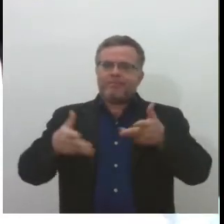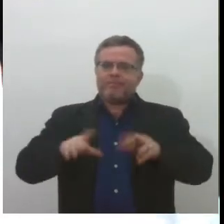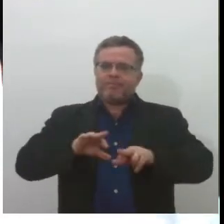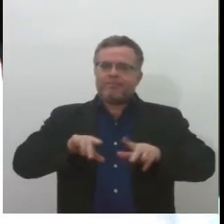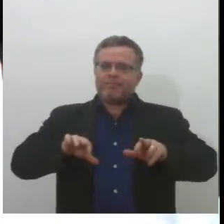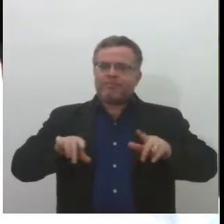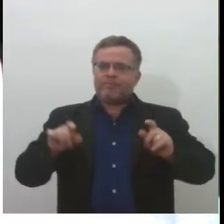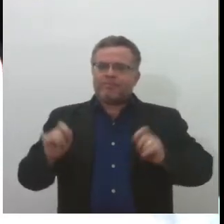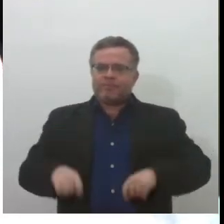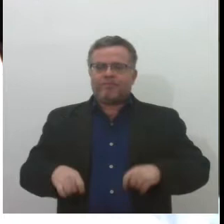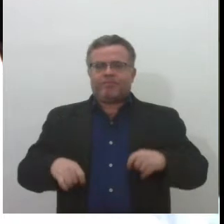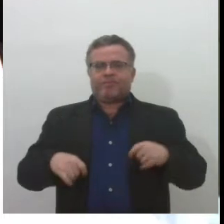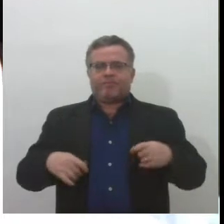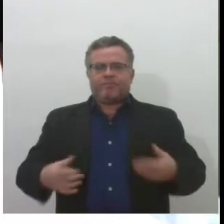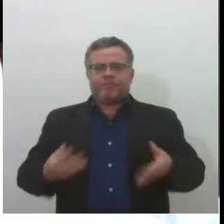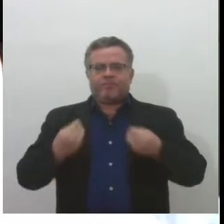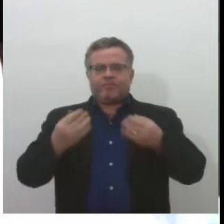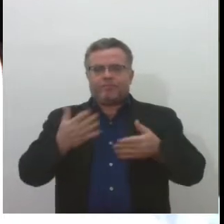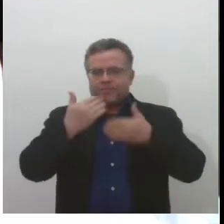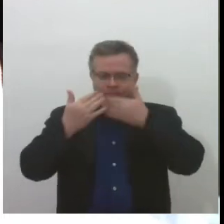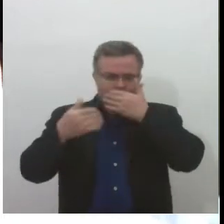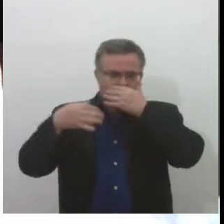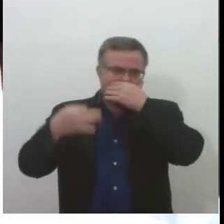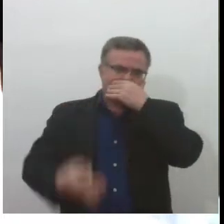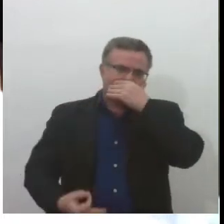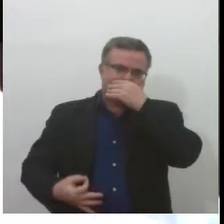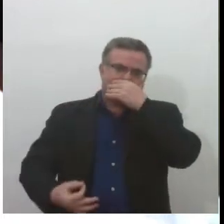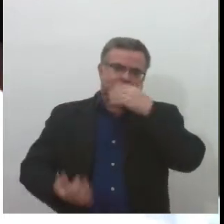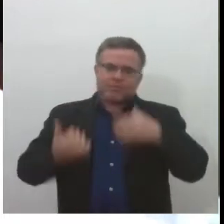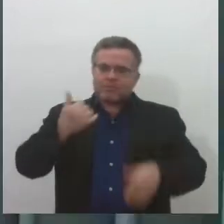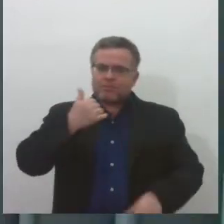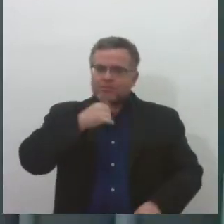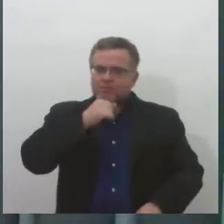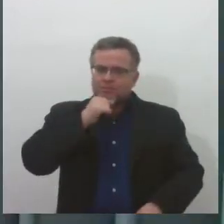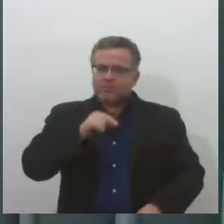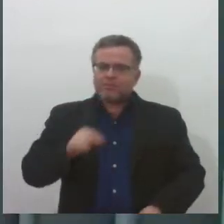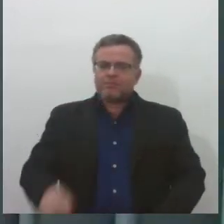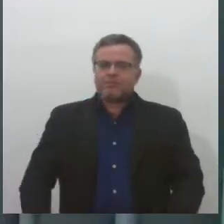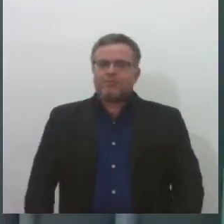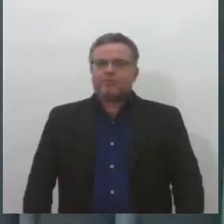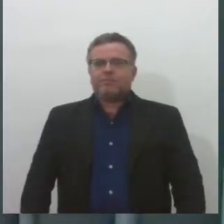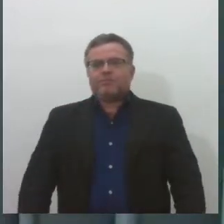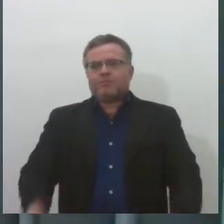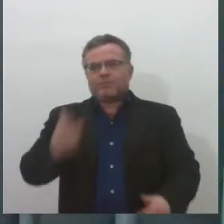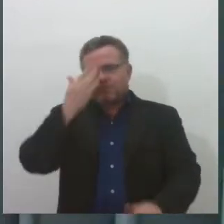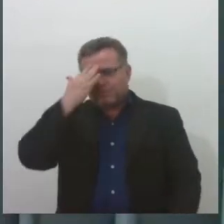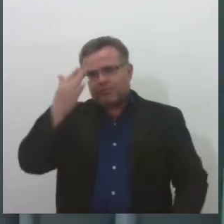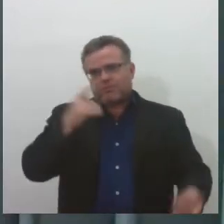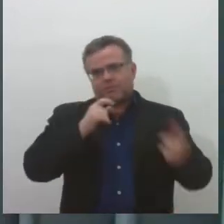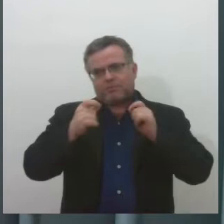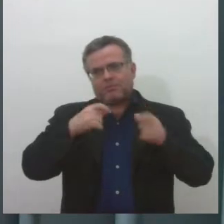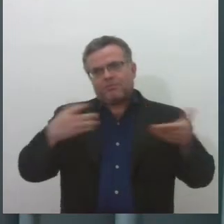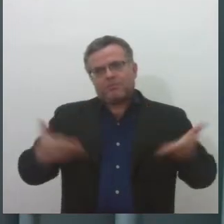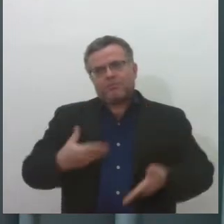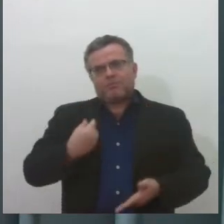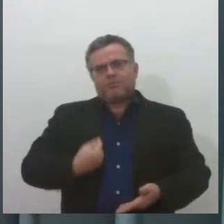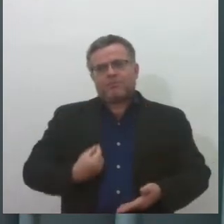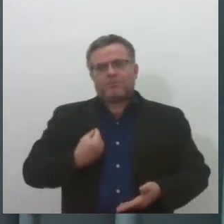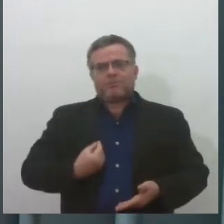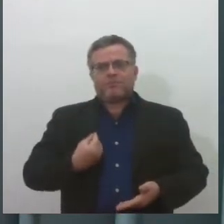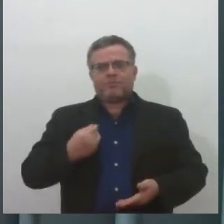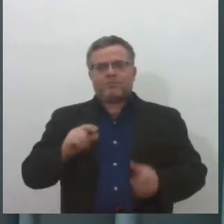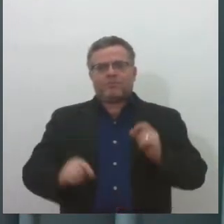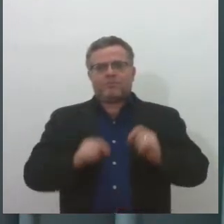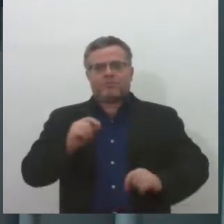suco sem dúvida nenhuma obra fazer uma alimentação saudável que vai fazer bem para o neném que eu tô Ricardo Muito obrigado pela participação tivemos aí uma